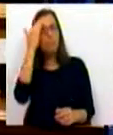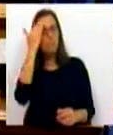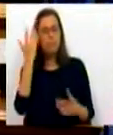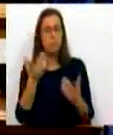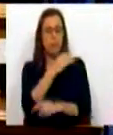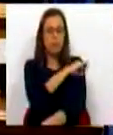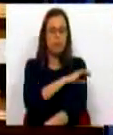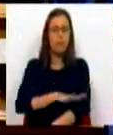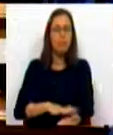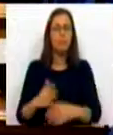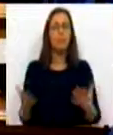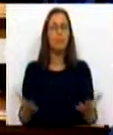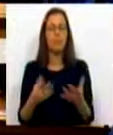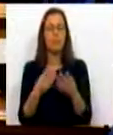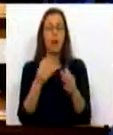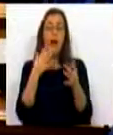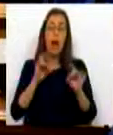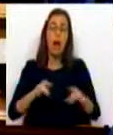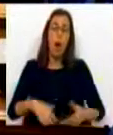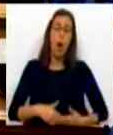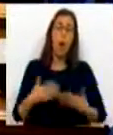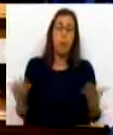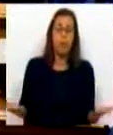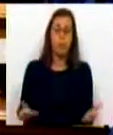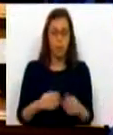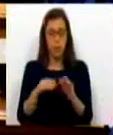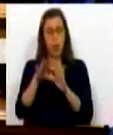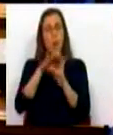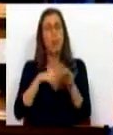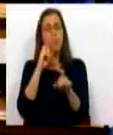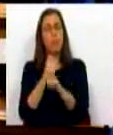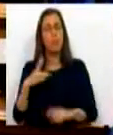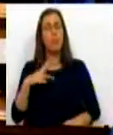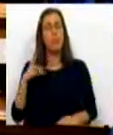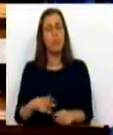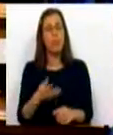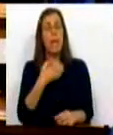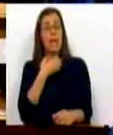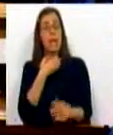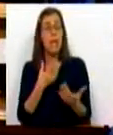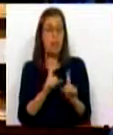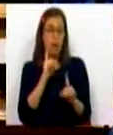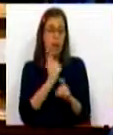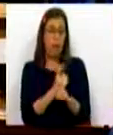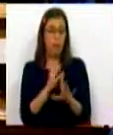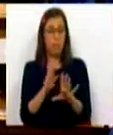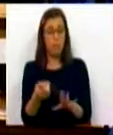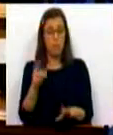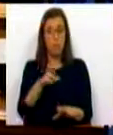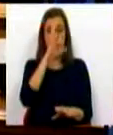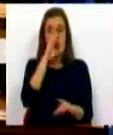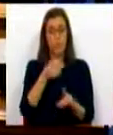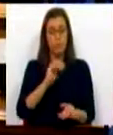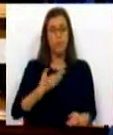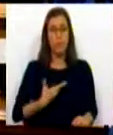o empobrecimento uma inevitabilidade e uma condição para Portugal sair da crise, onde o anterior Governo